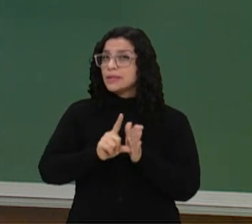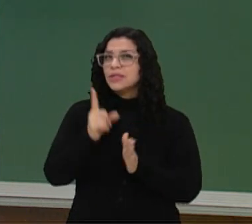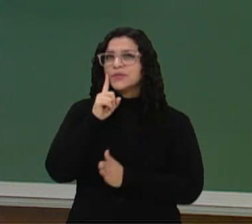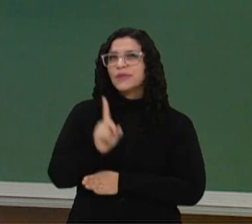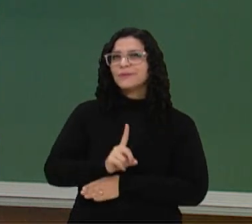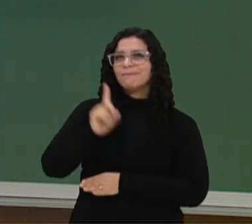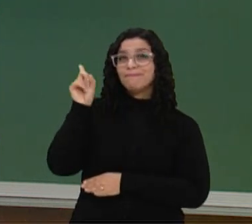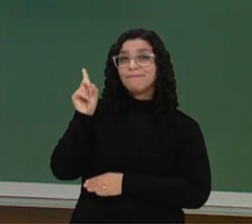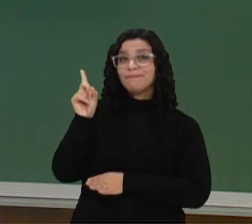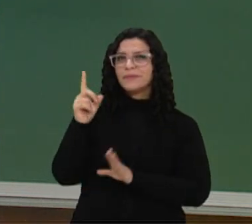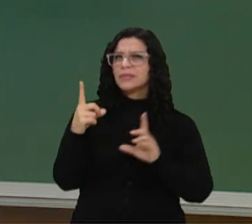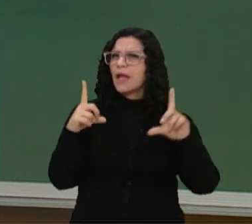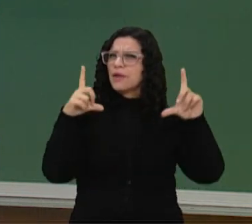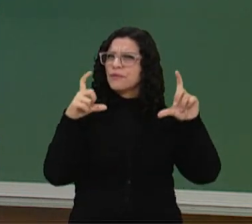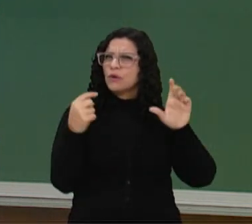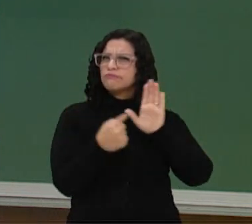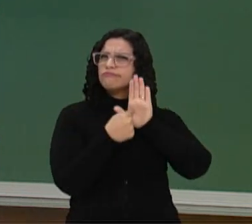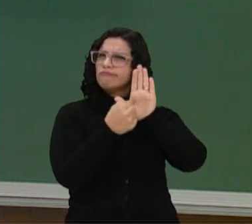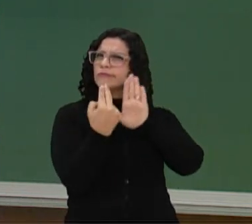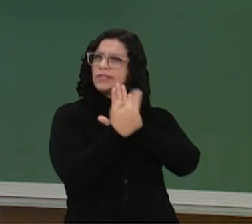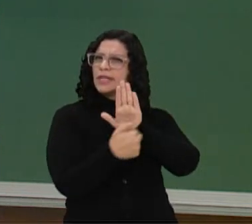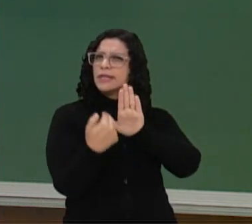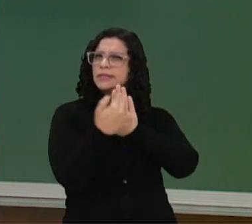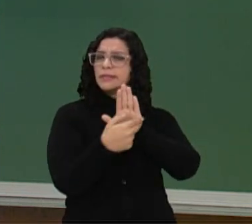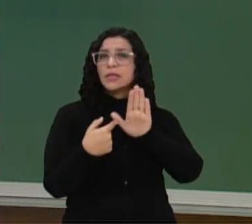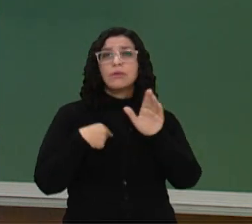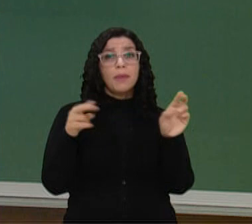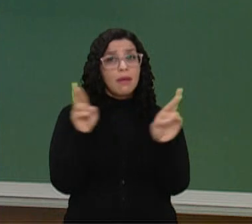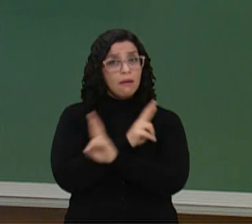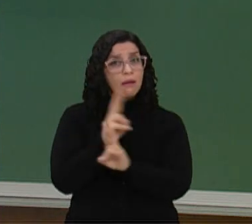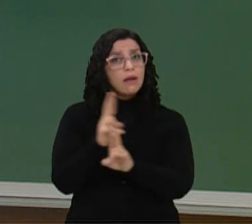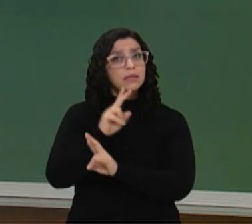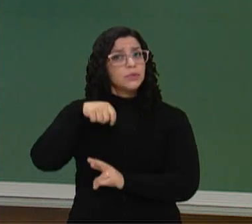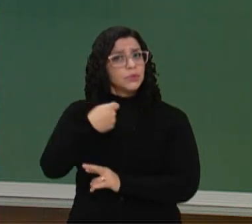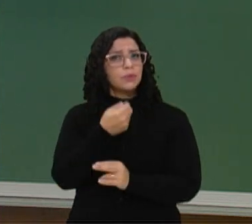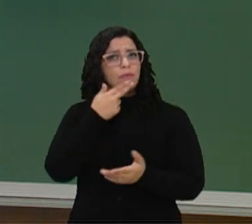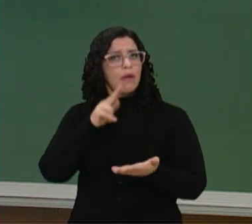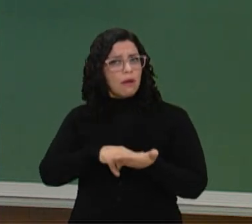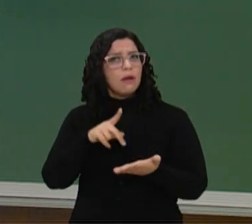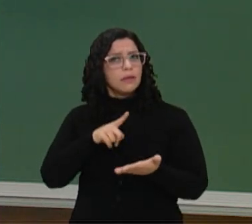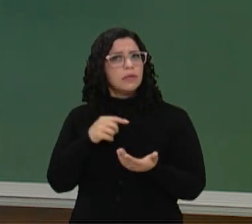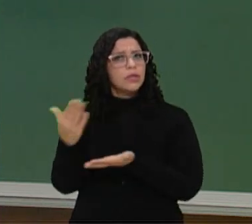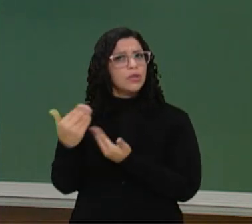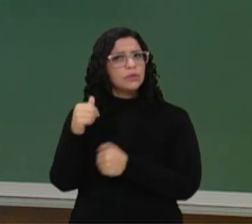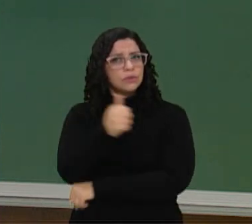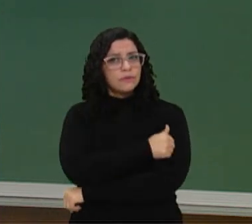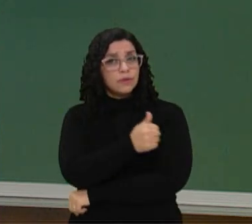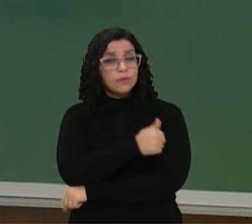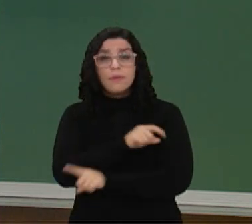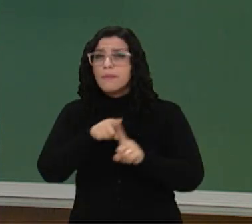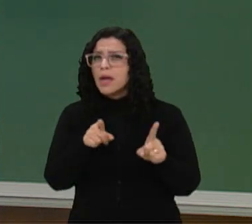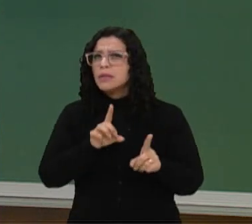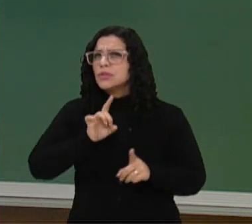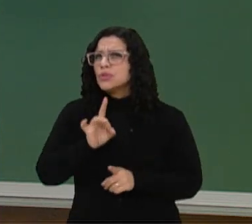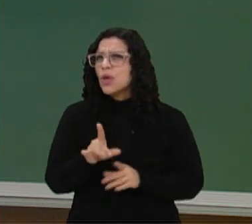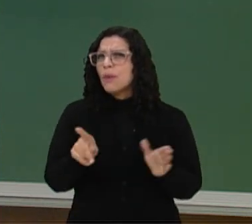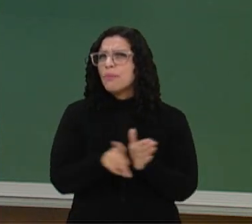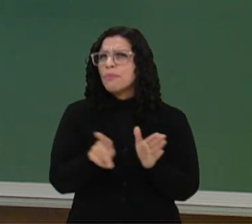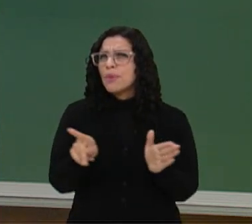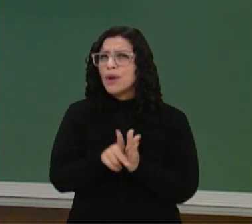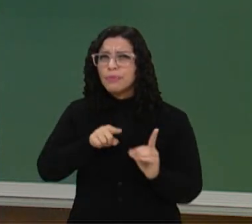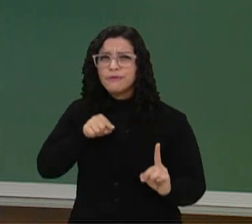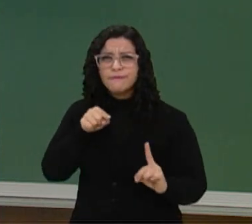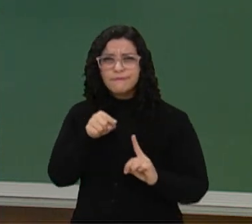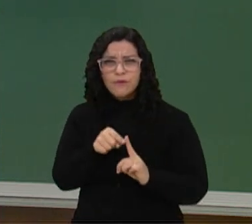comigo essa imagem que ela trabalha, ela dialoga com a carta aberta a um jovem estudante, mas ela não está